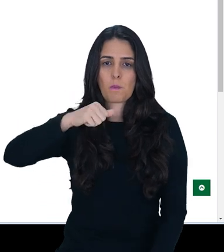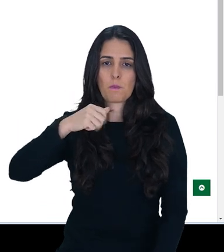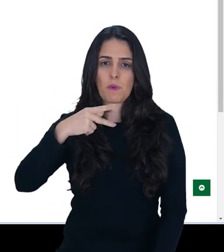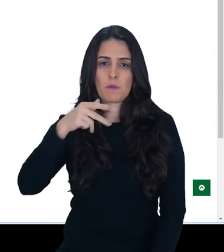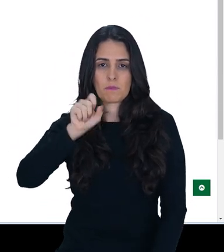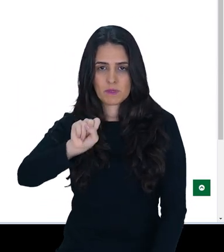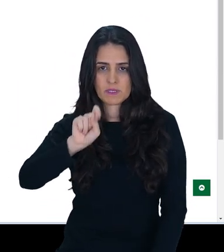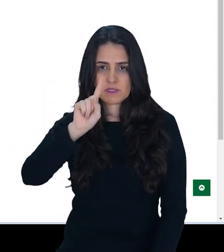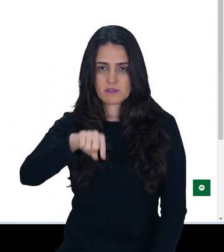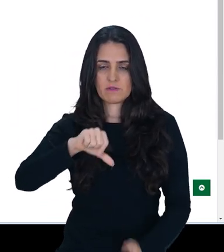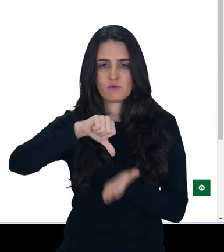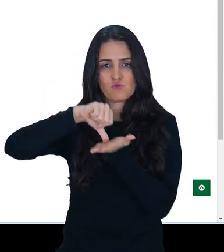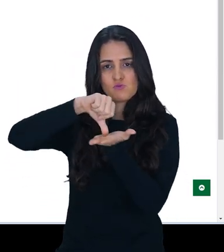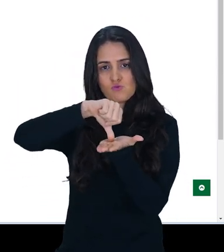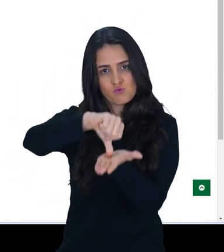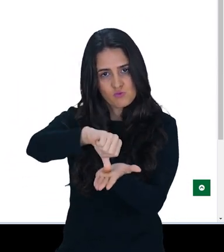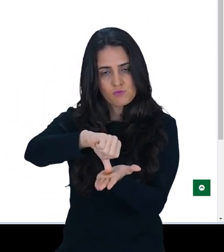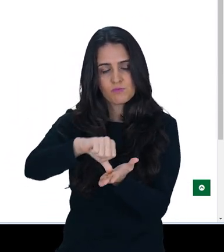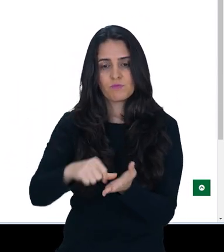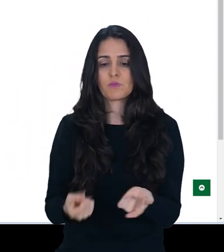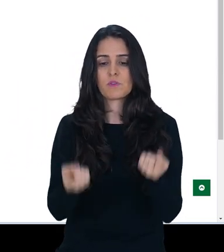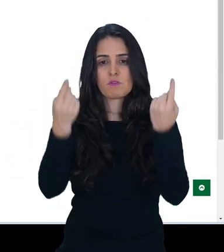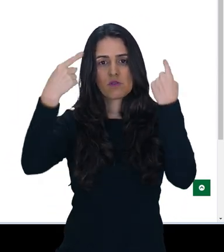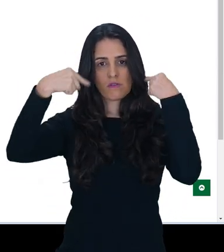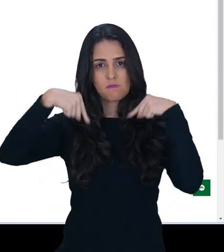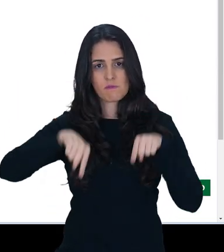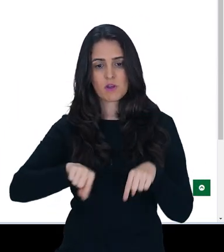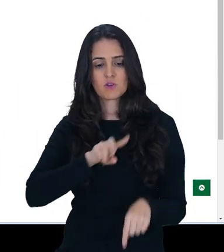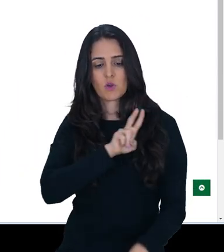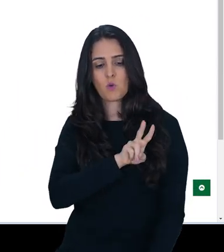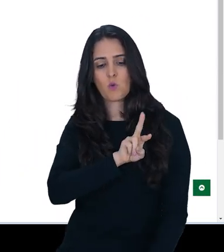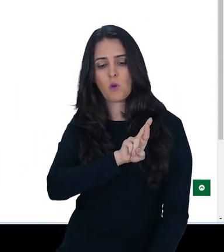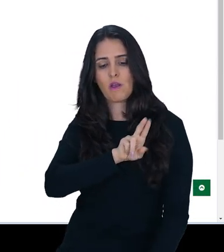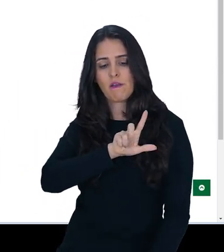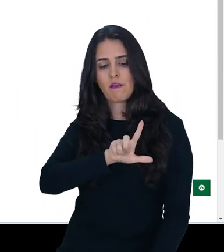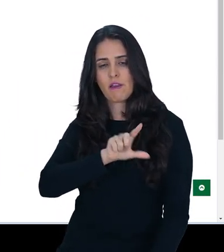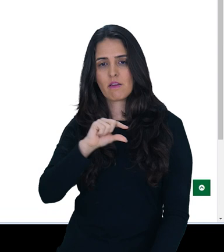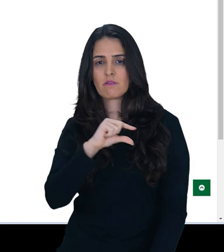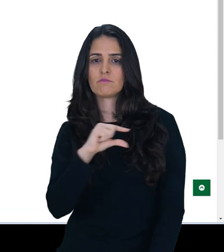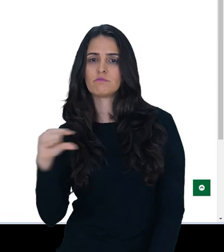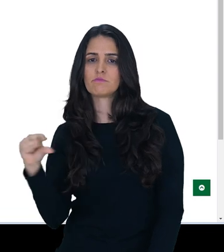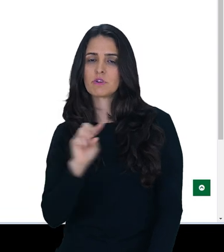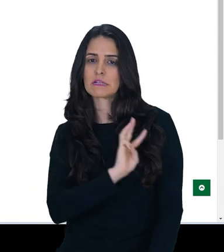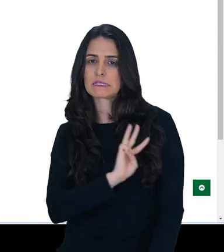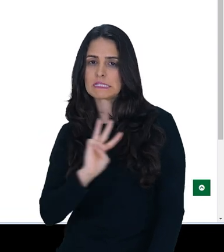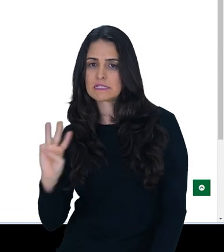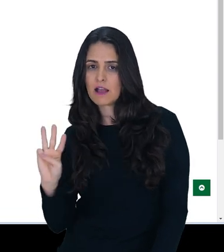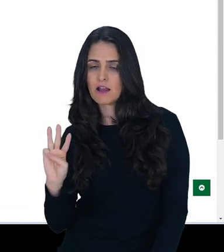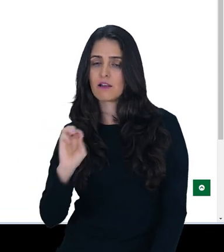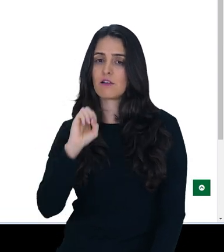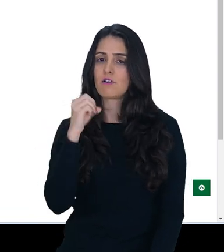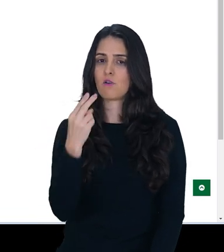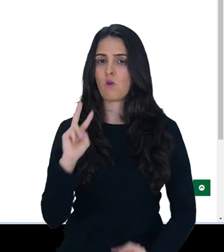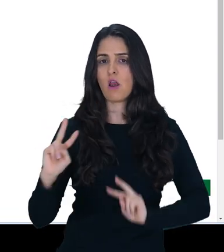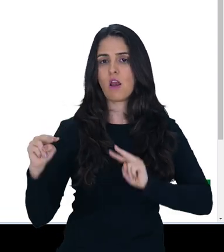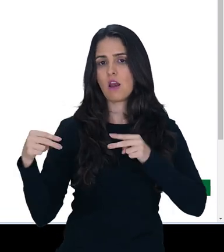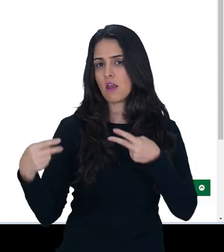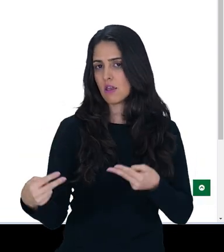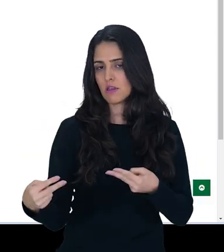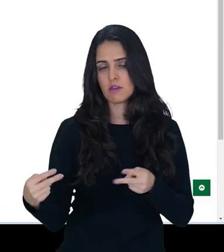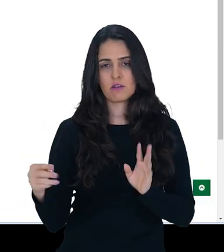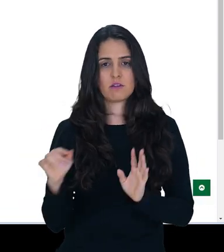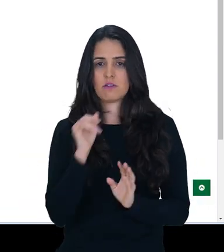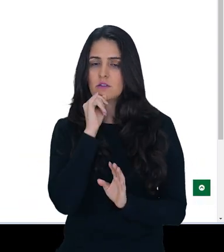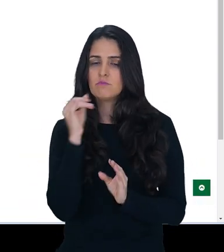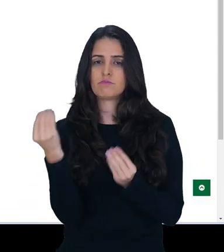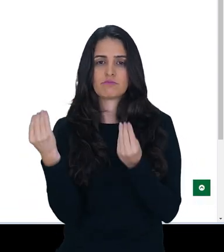aqui é um campo de URL ou seja um endereço onde eu posso pedir por exemplo um link de determinada